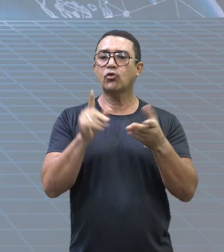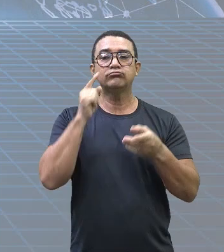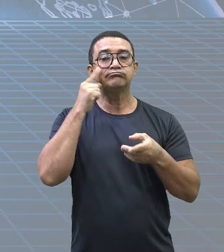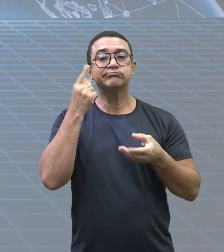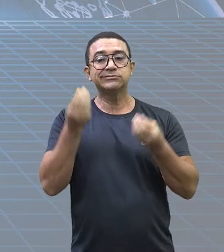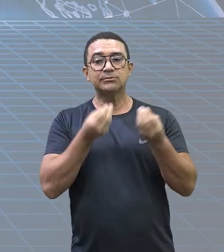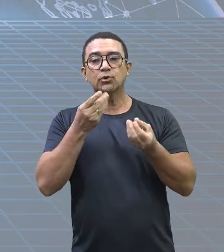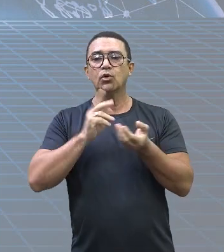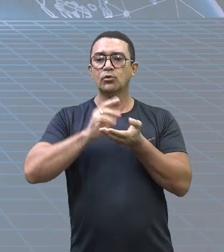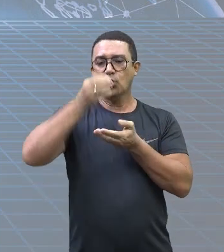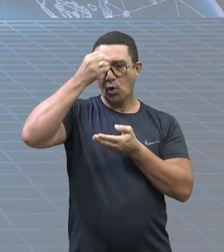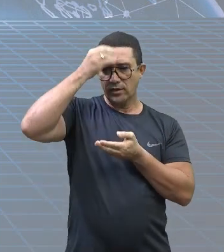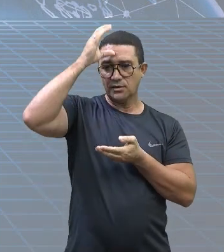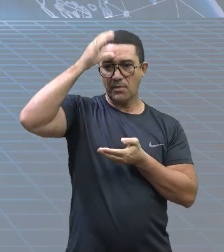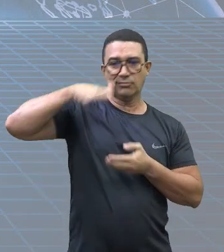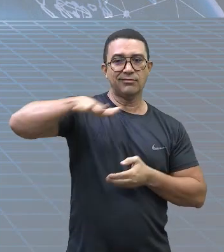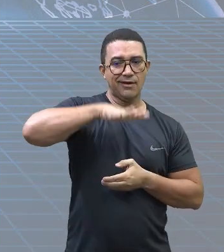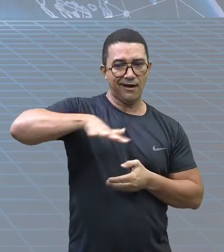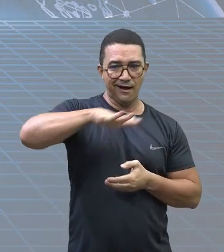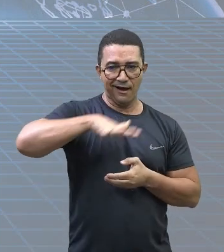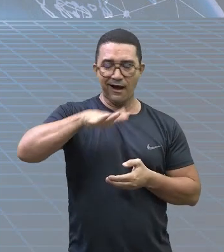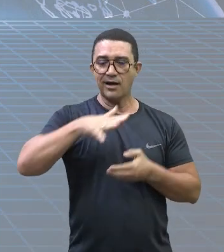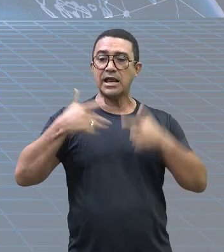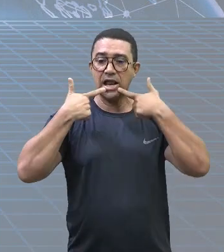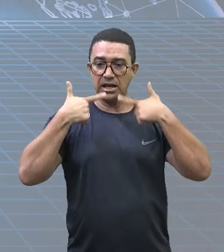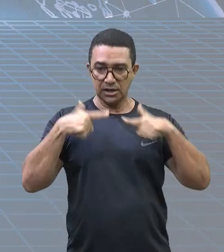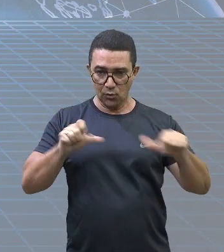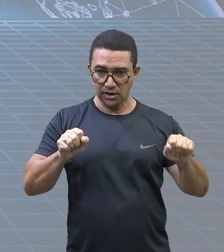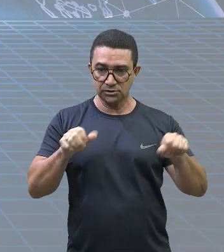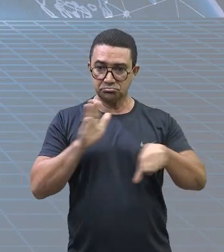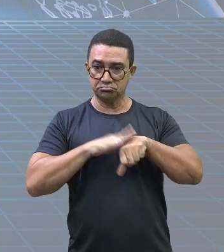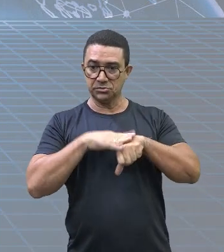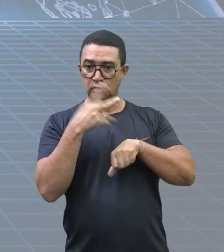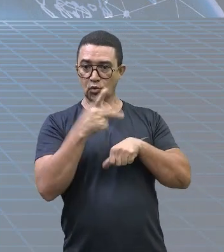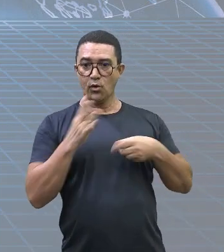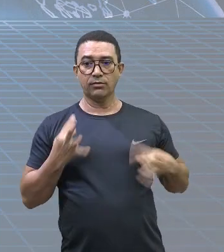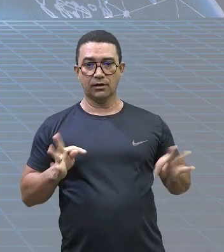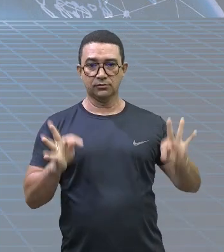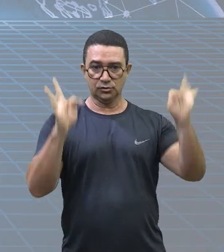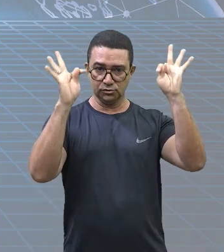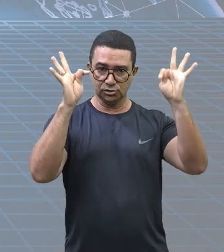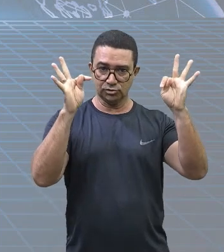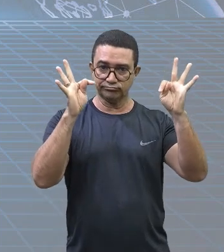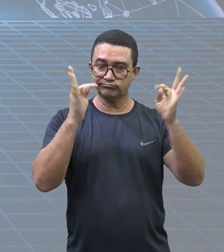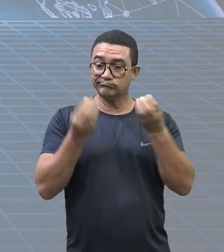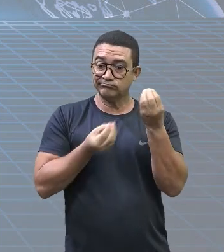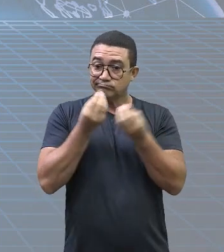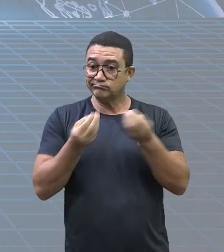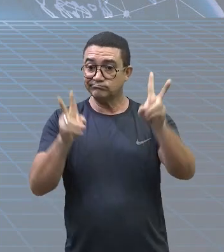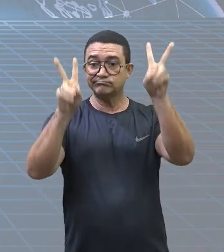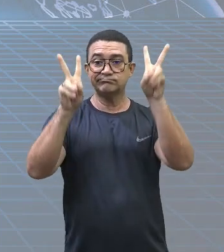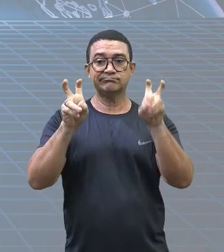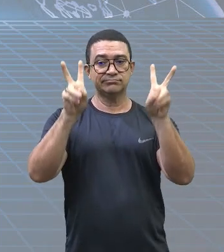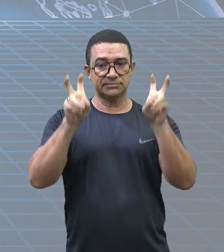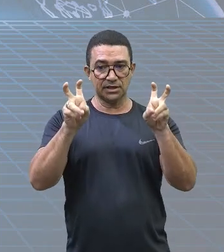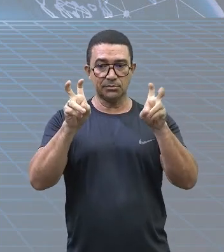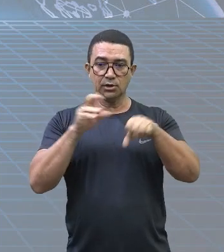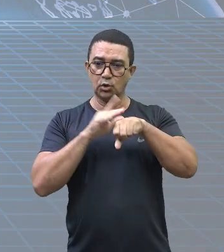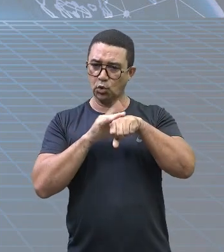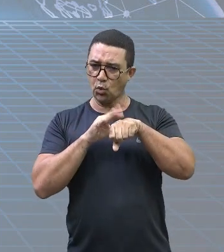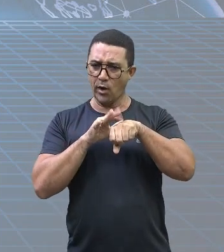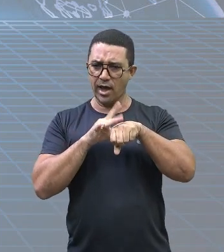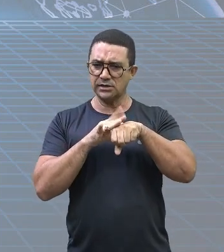dos conhecimentos das áreas de linguagem e suas tecnologias sobre o tema